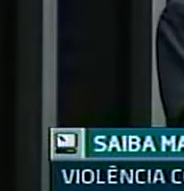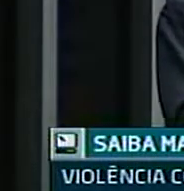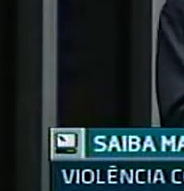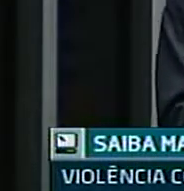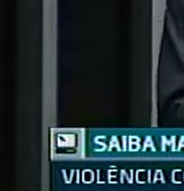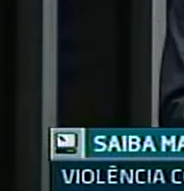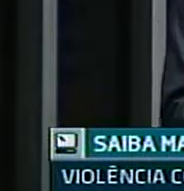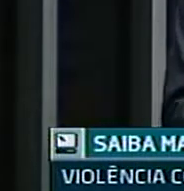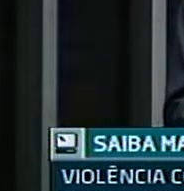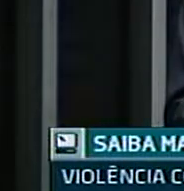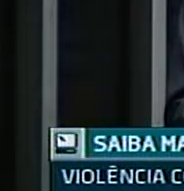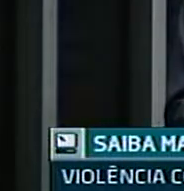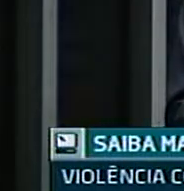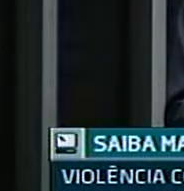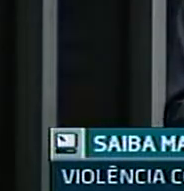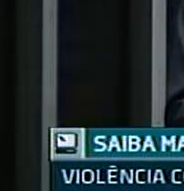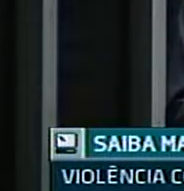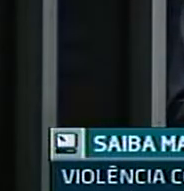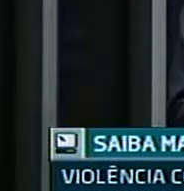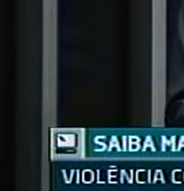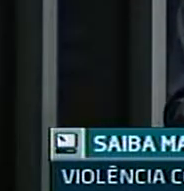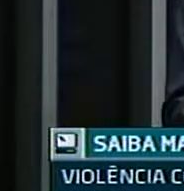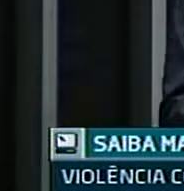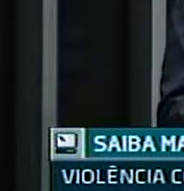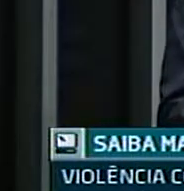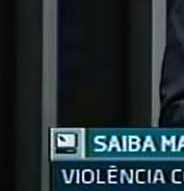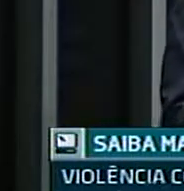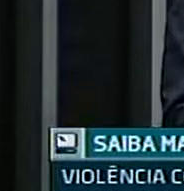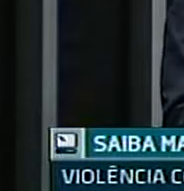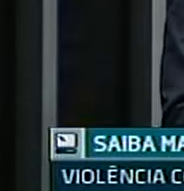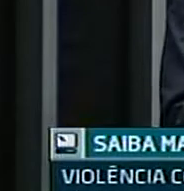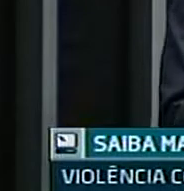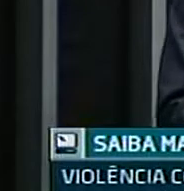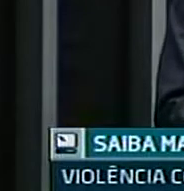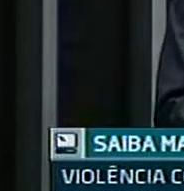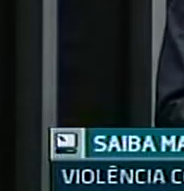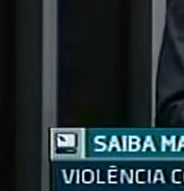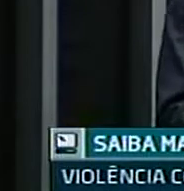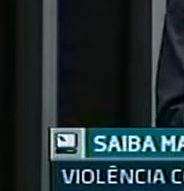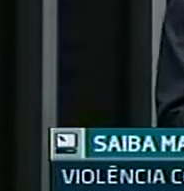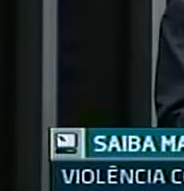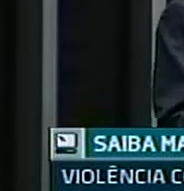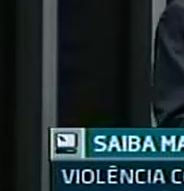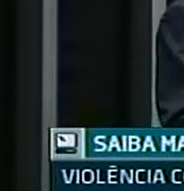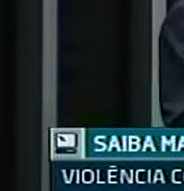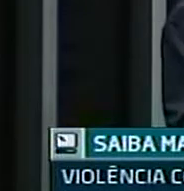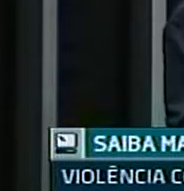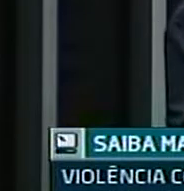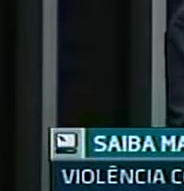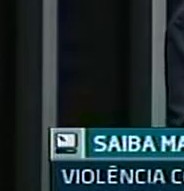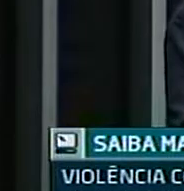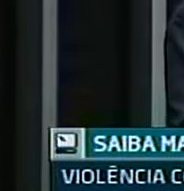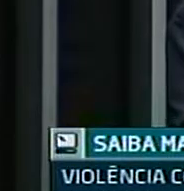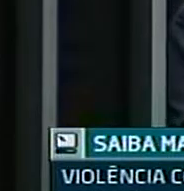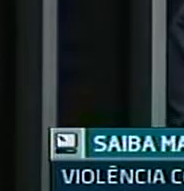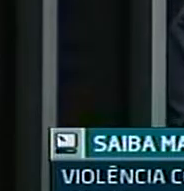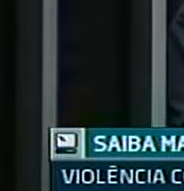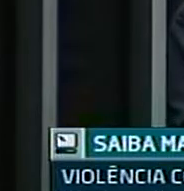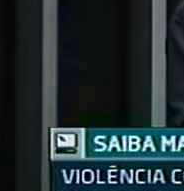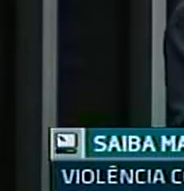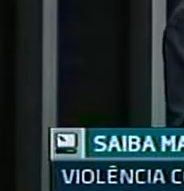considero acertadíssima a sua condução pela presidenta Dilma para ser o interlocutor do governo federal junto